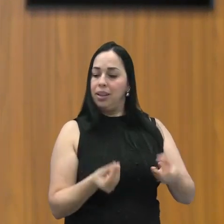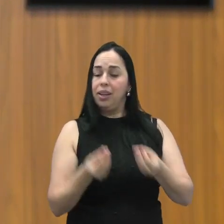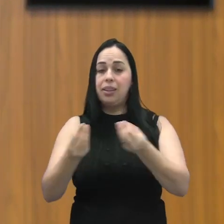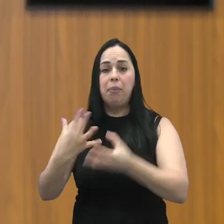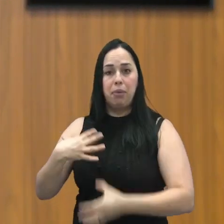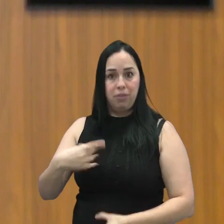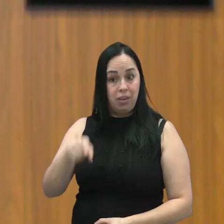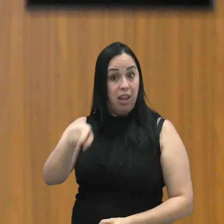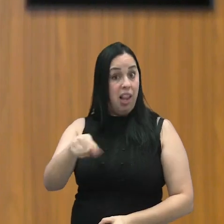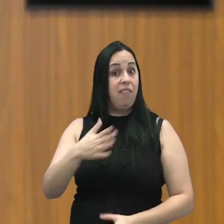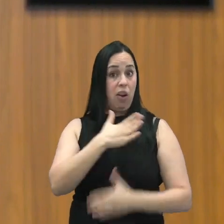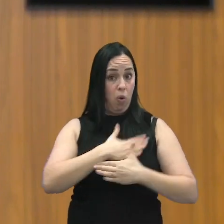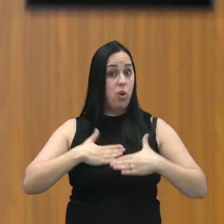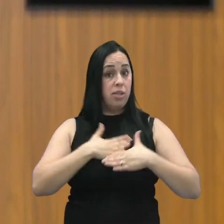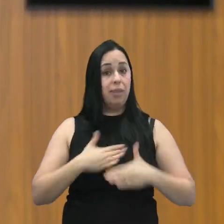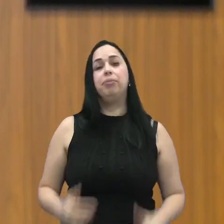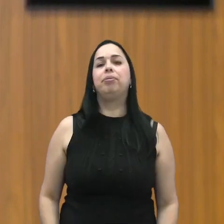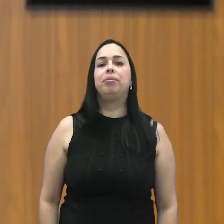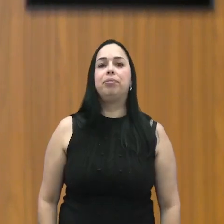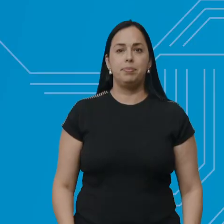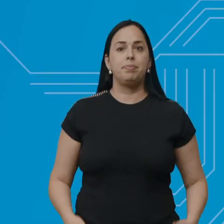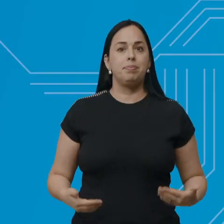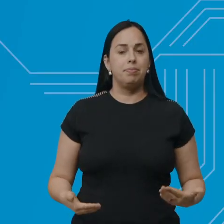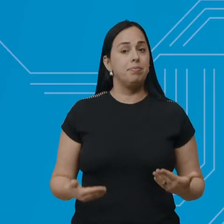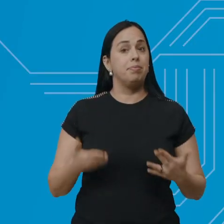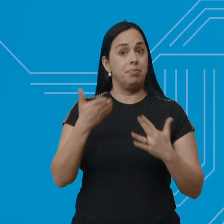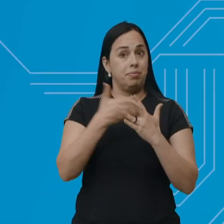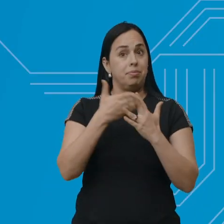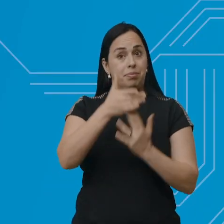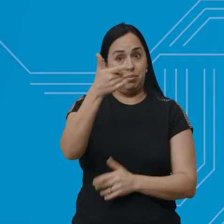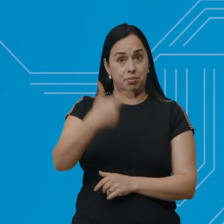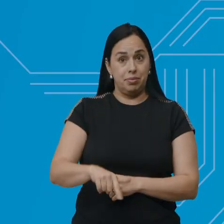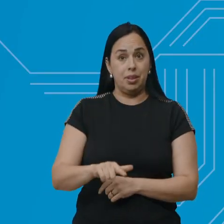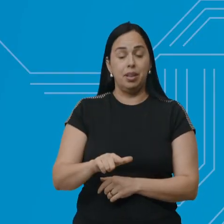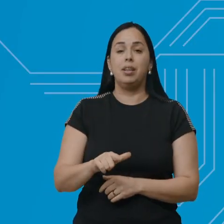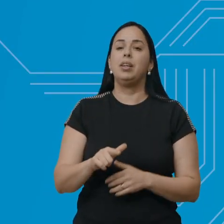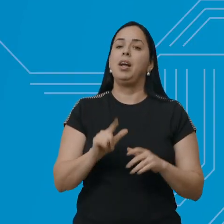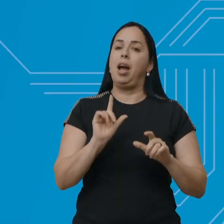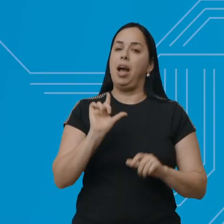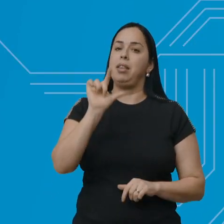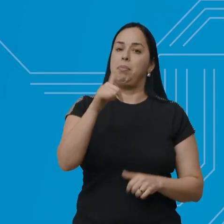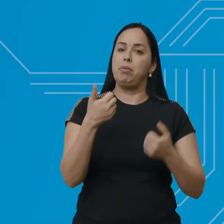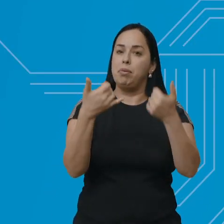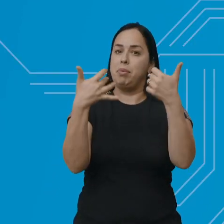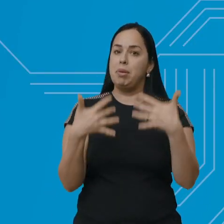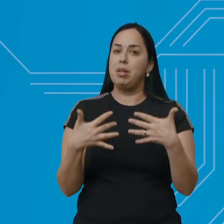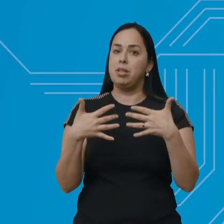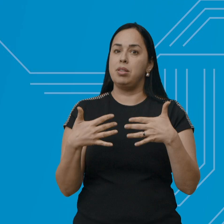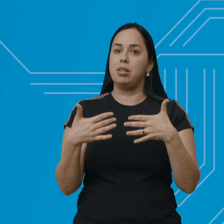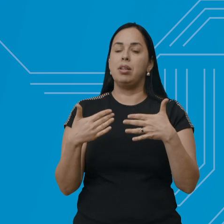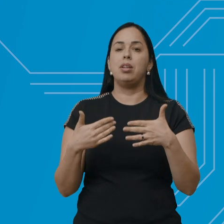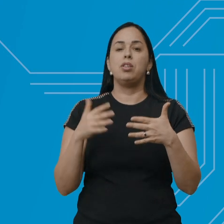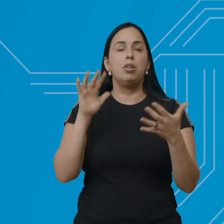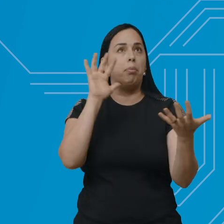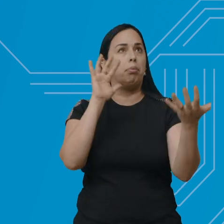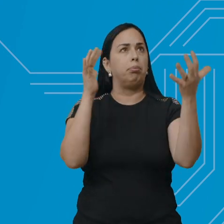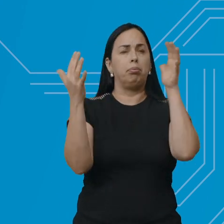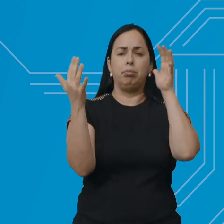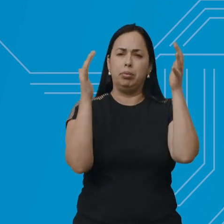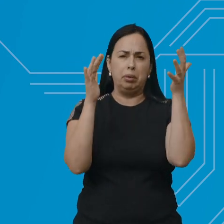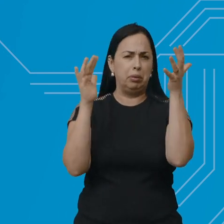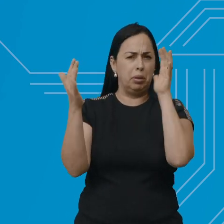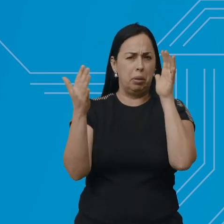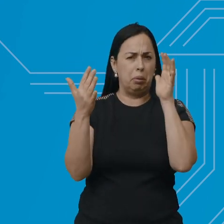um carrinho ali dentro, acredite em mim, ele vai ficar tão feliz quanto. Vamos para mais um intervalo e no último bloco falamos sobre desigualdade